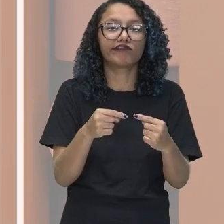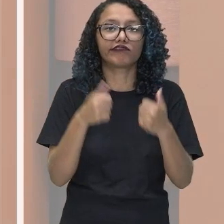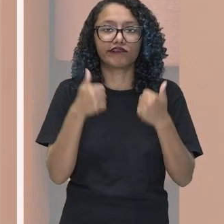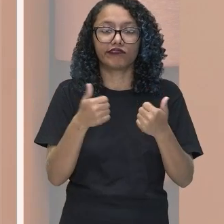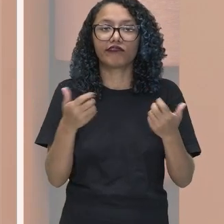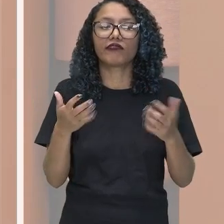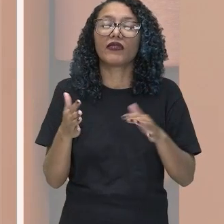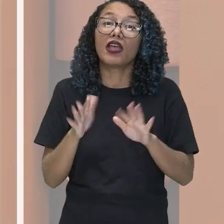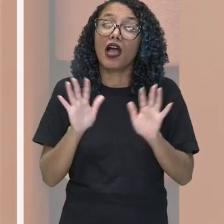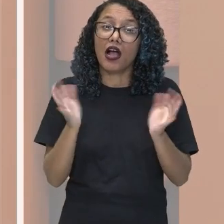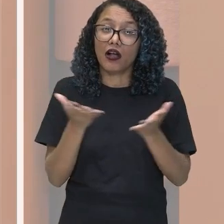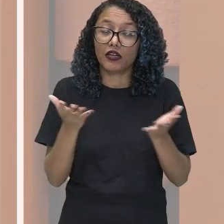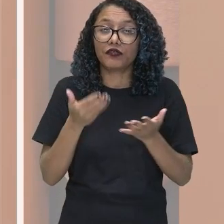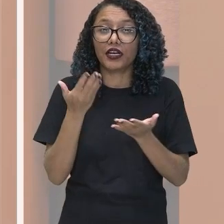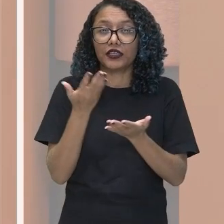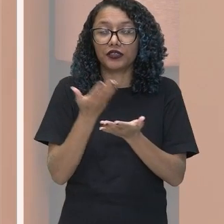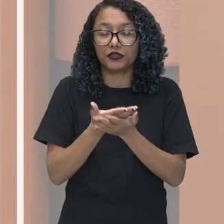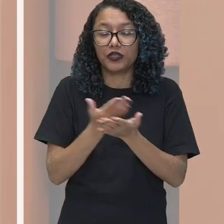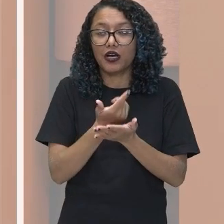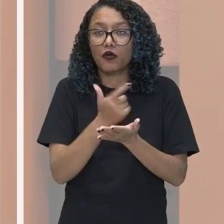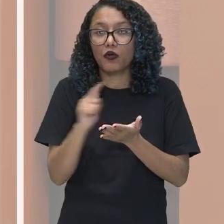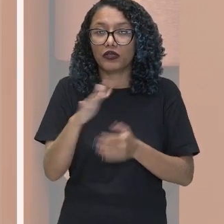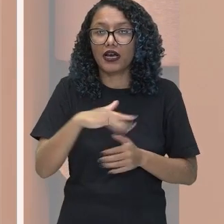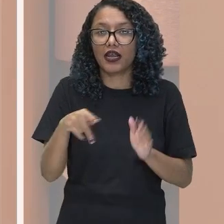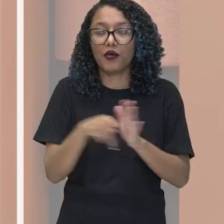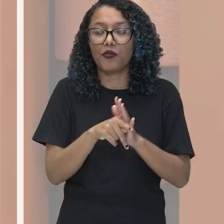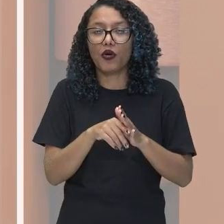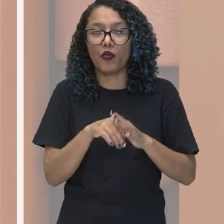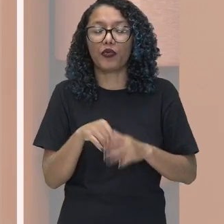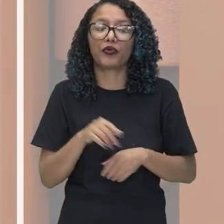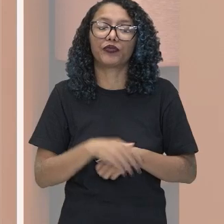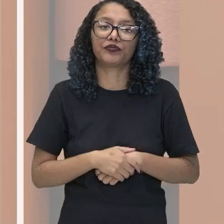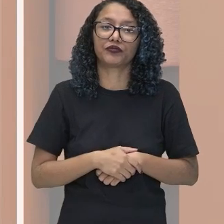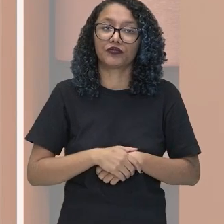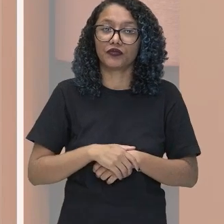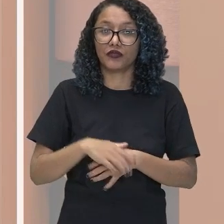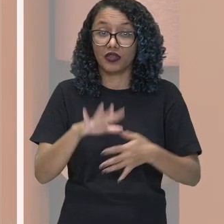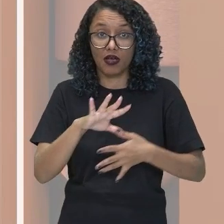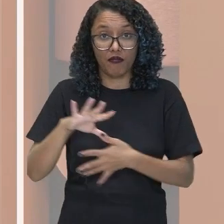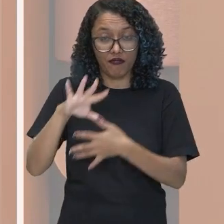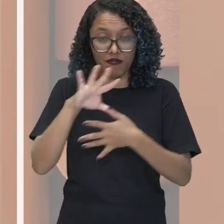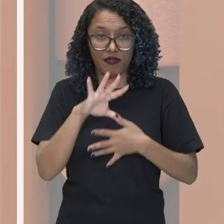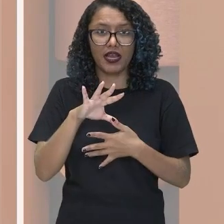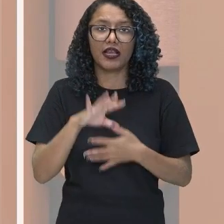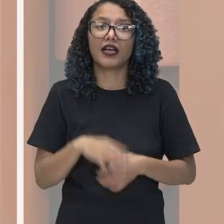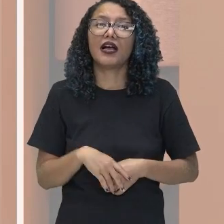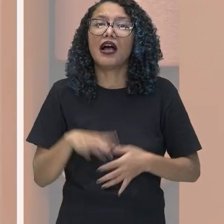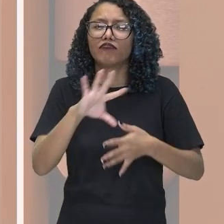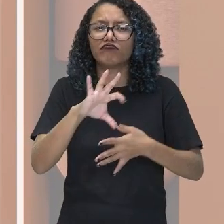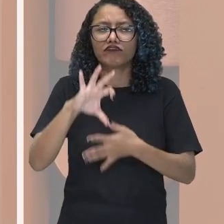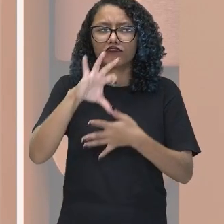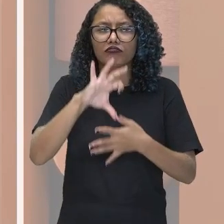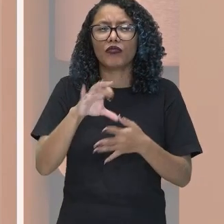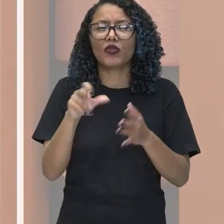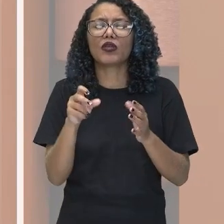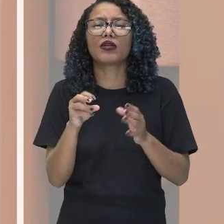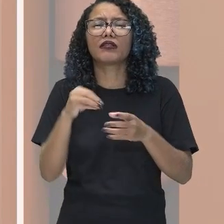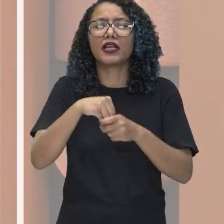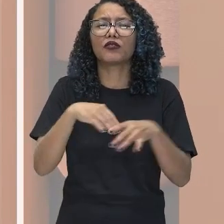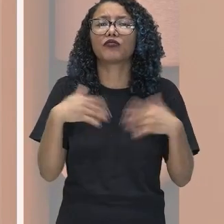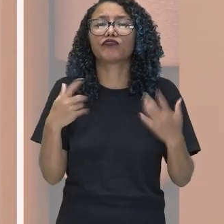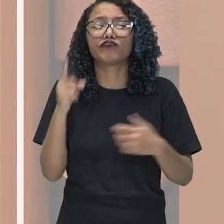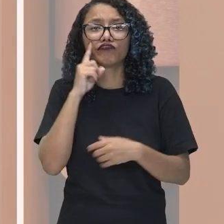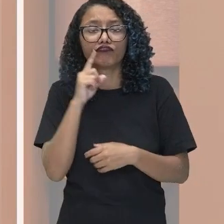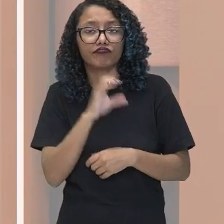gente já verificou que a América anglo-saxônica é apenas Canadá e Estados Unidos. E o restante desses países fazem parte da América